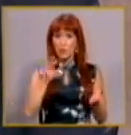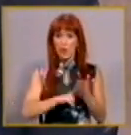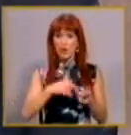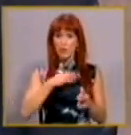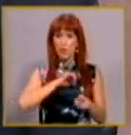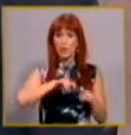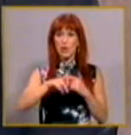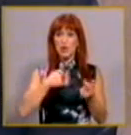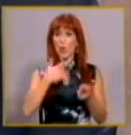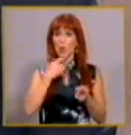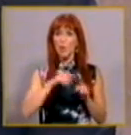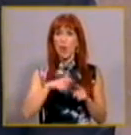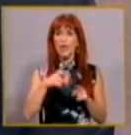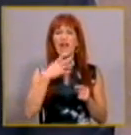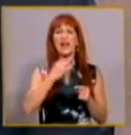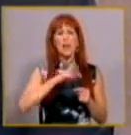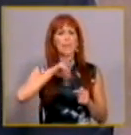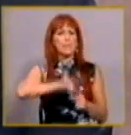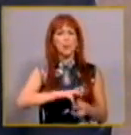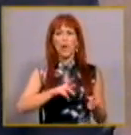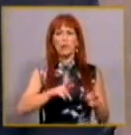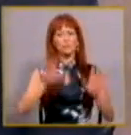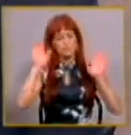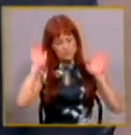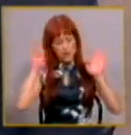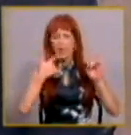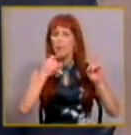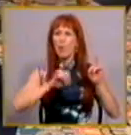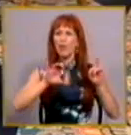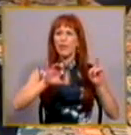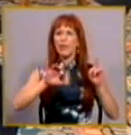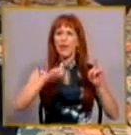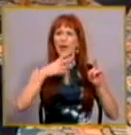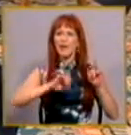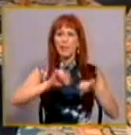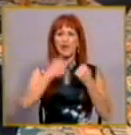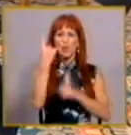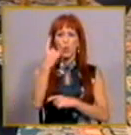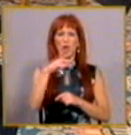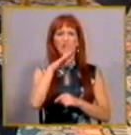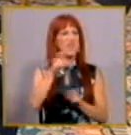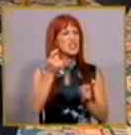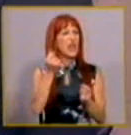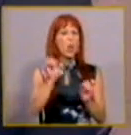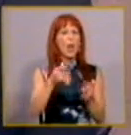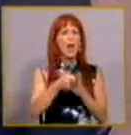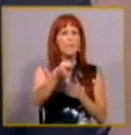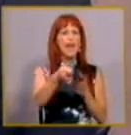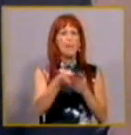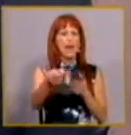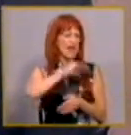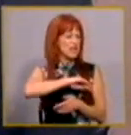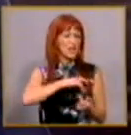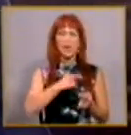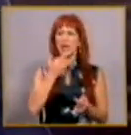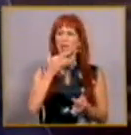Deputado, não se pode acreditar num país, ou por outro, não se pode acreditar num partido que diz que não há dinheiro para pagar salários,